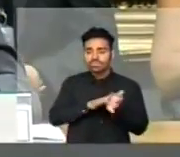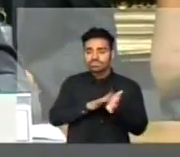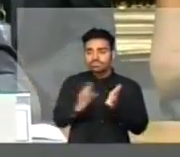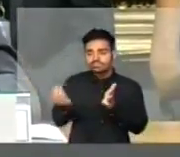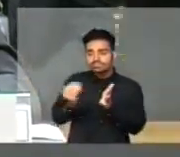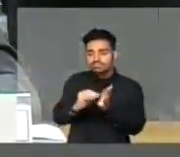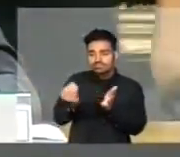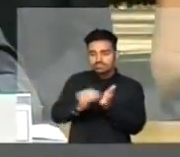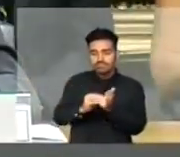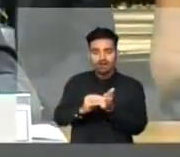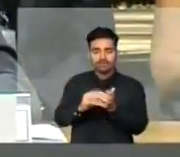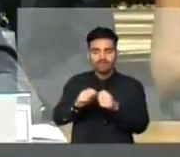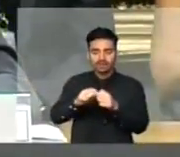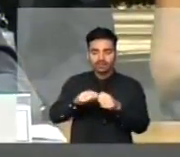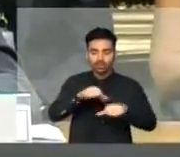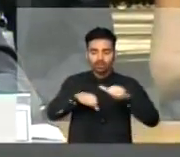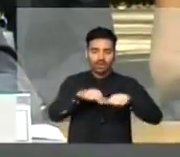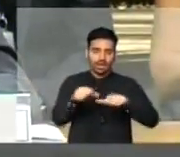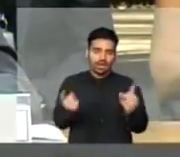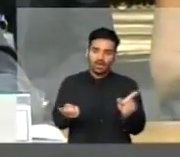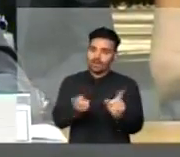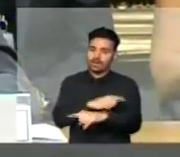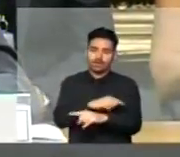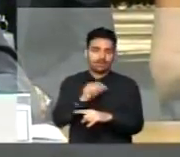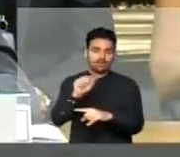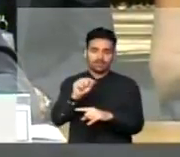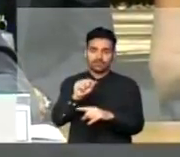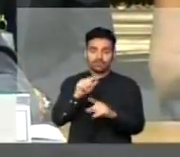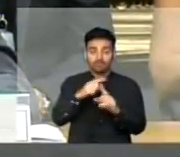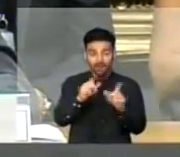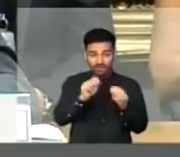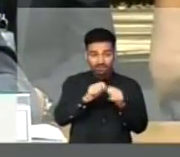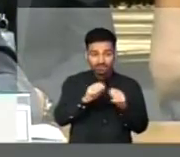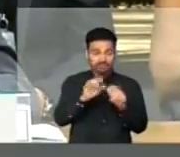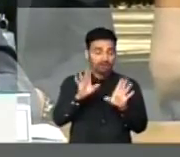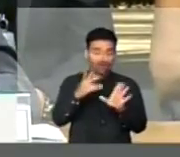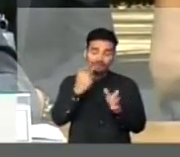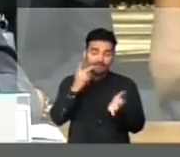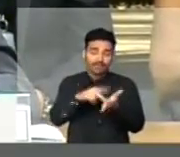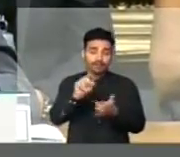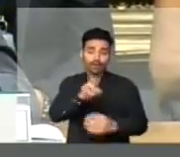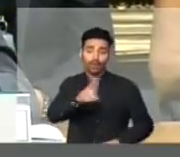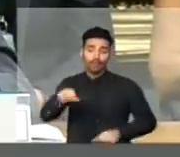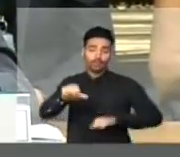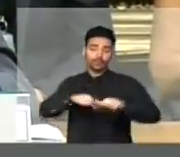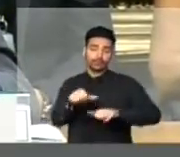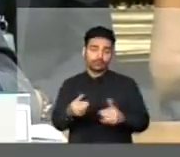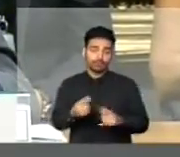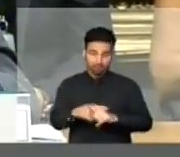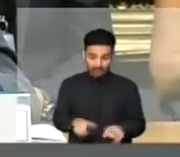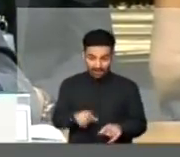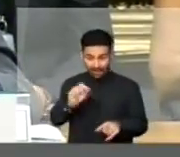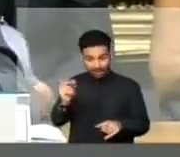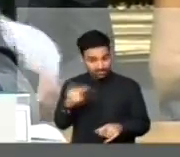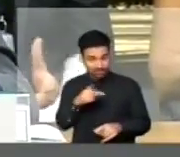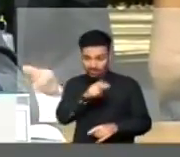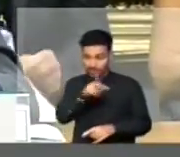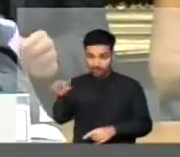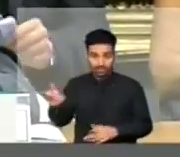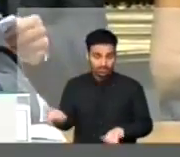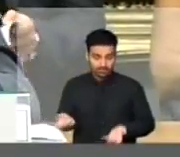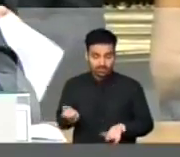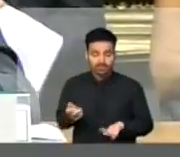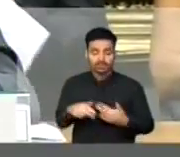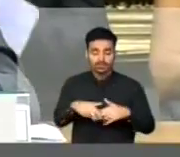operações contraditoriamente ao seu conteúdo material. Trocou de nome. Em sua essência, os